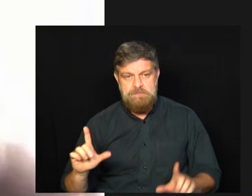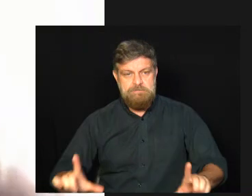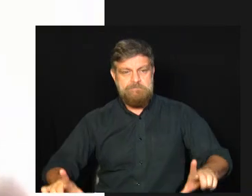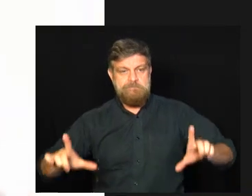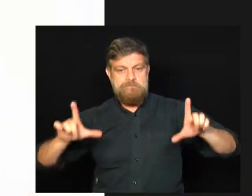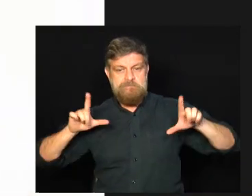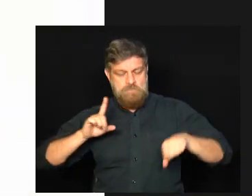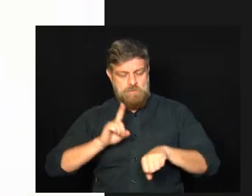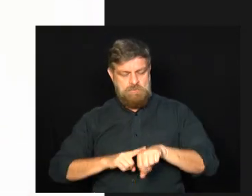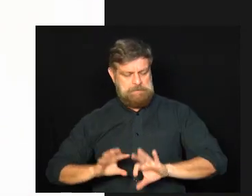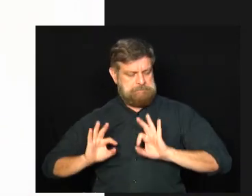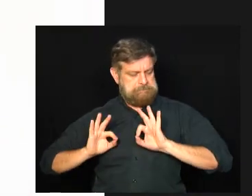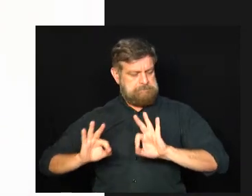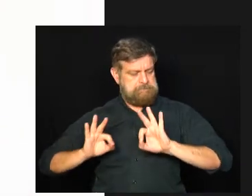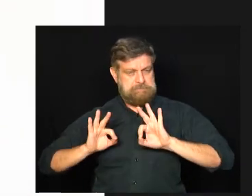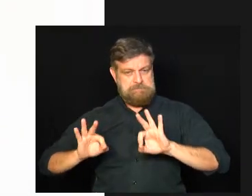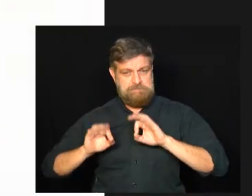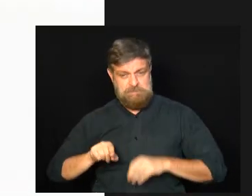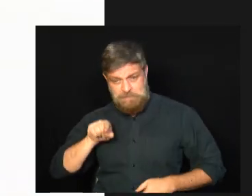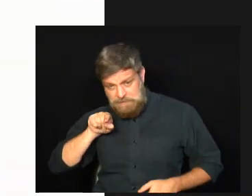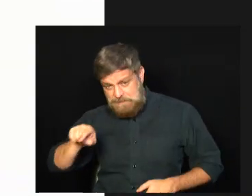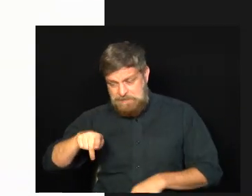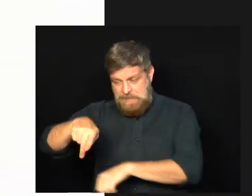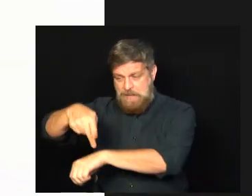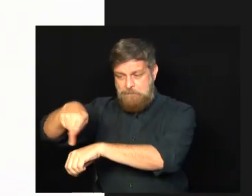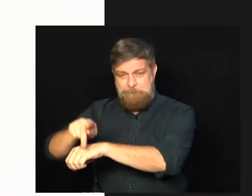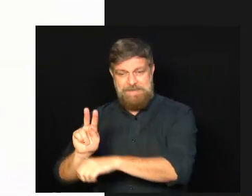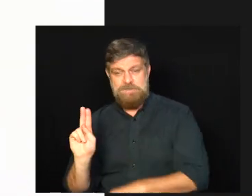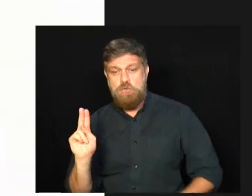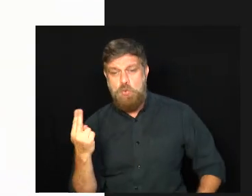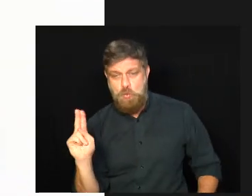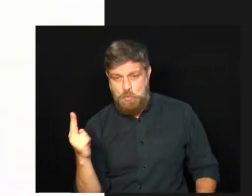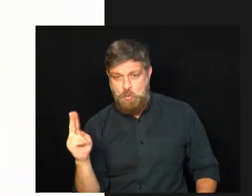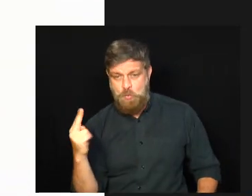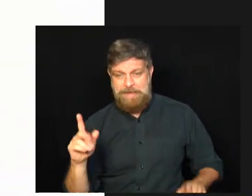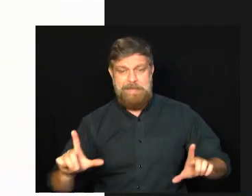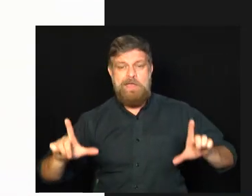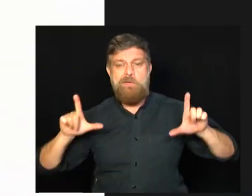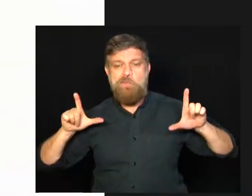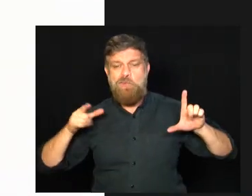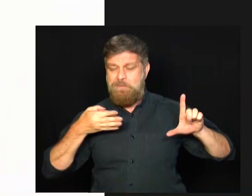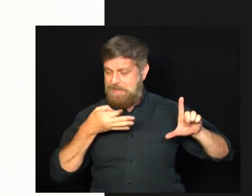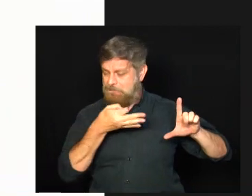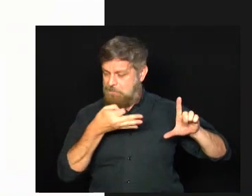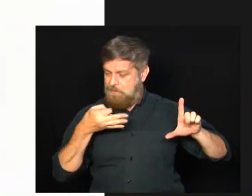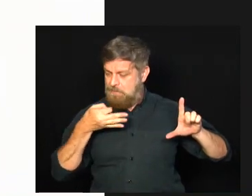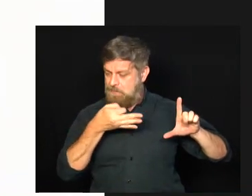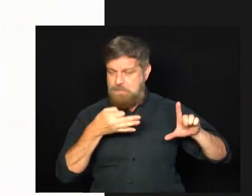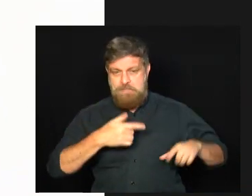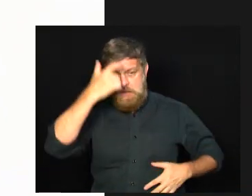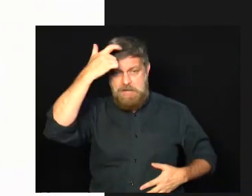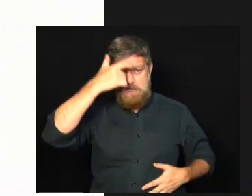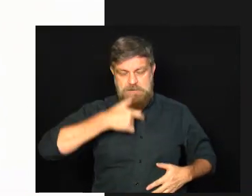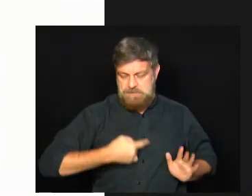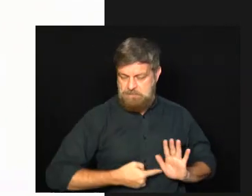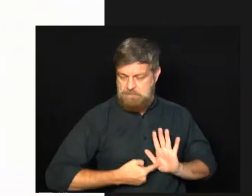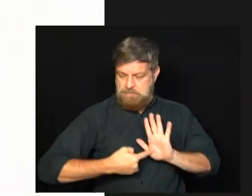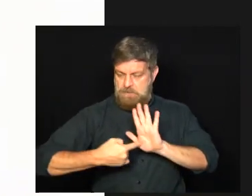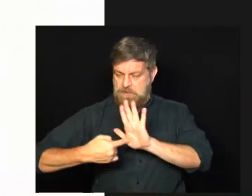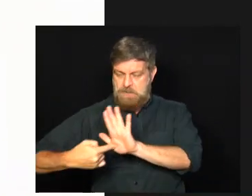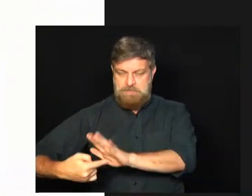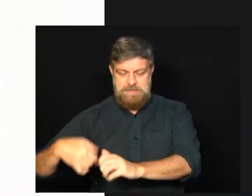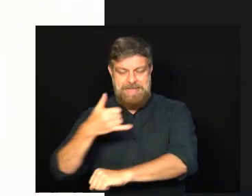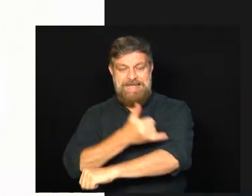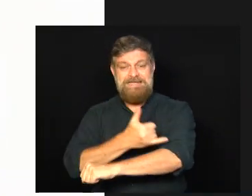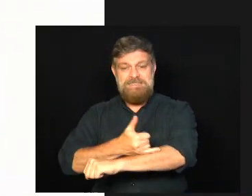horário nobre da televisão uruguaia, falar que eu estava levando uma